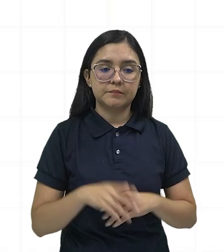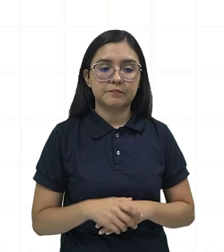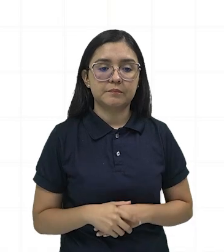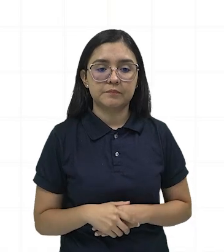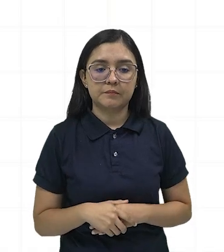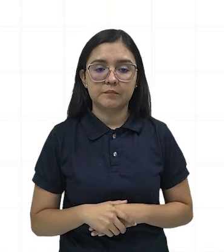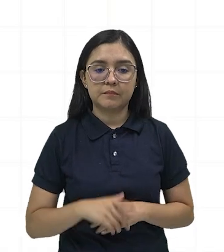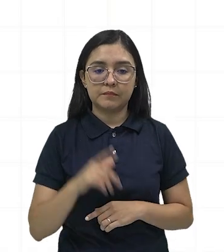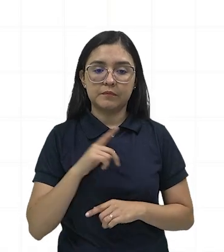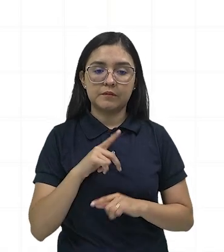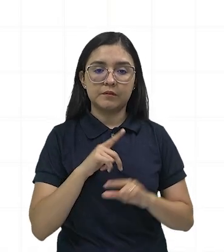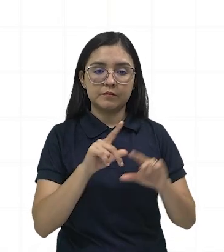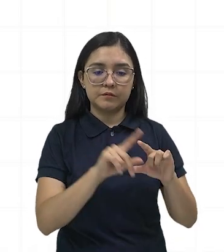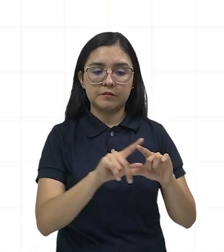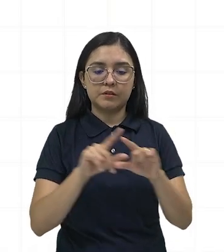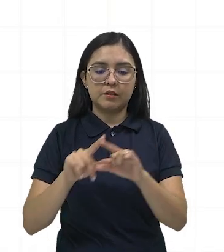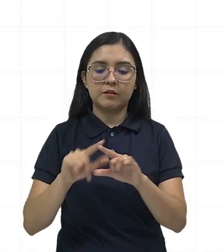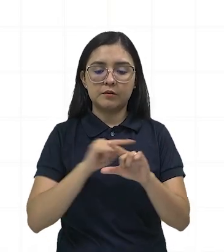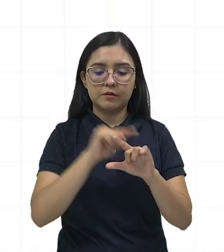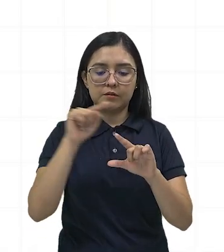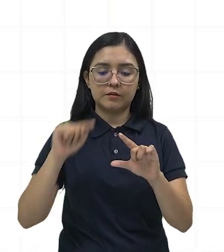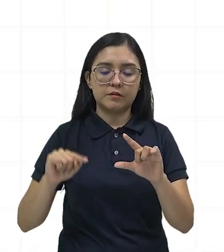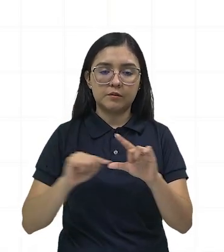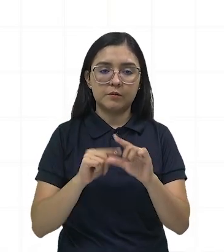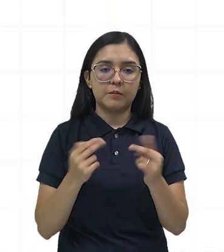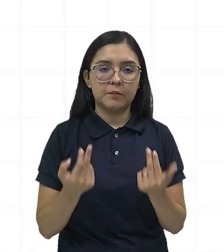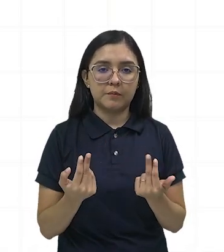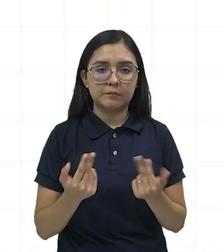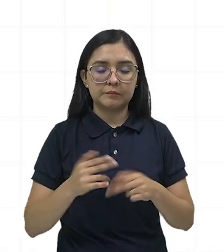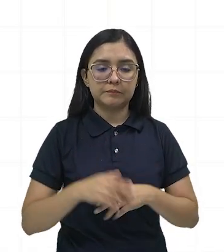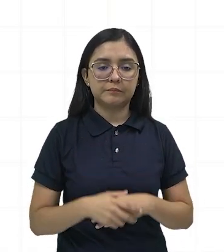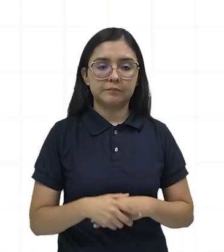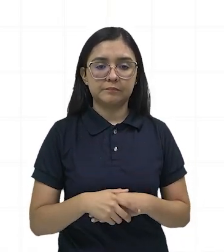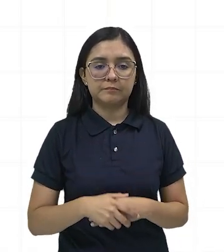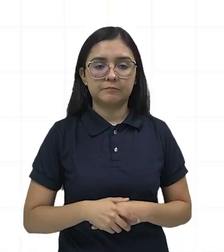a congruência de triângulos. Então,